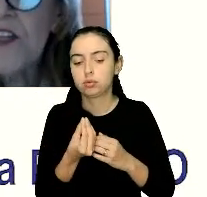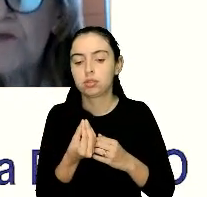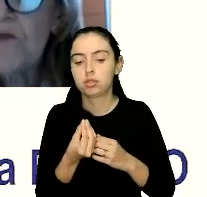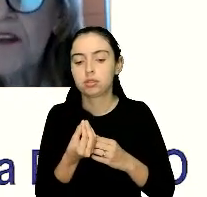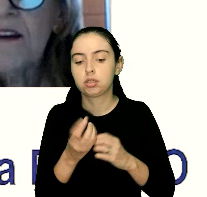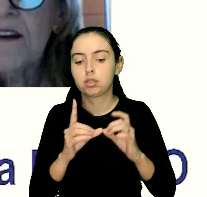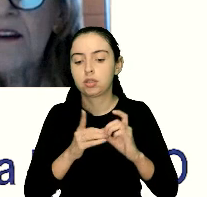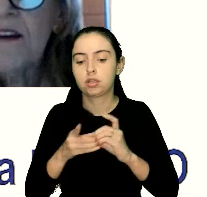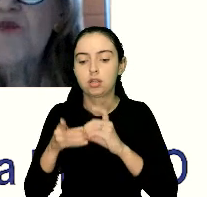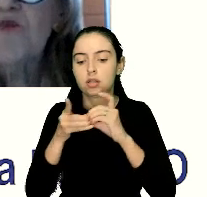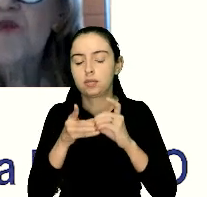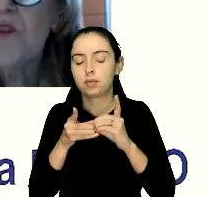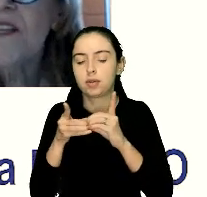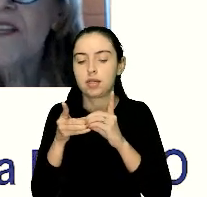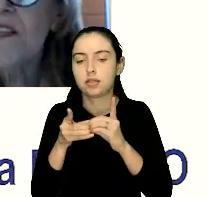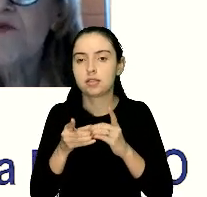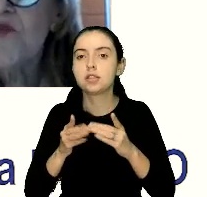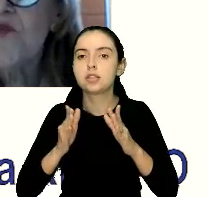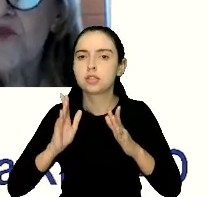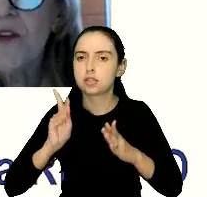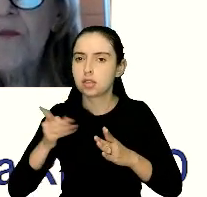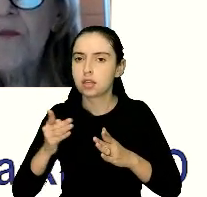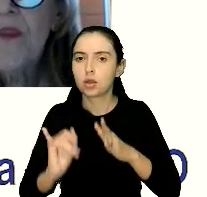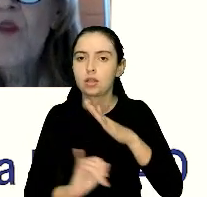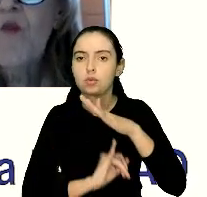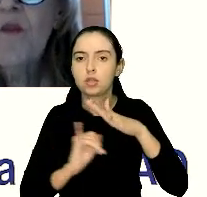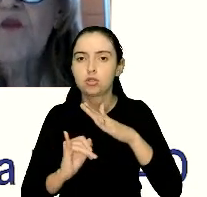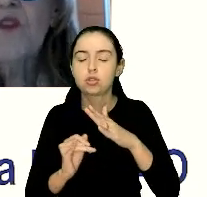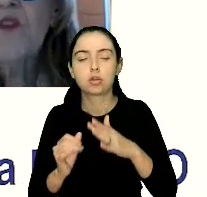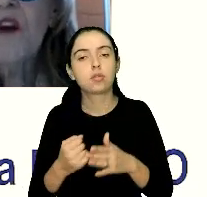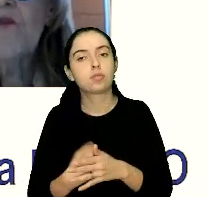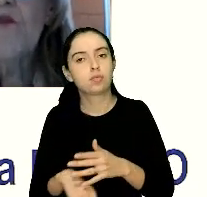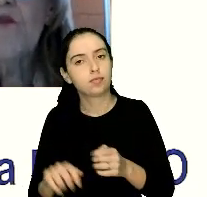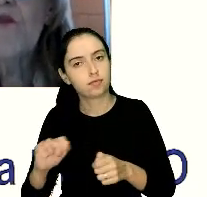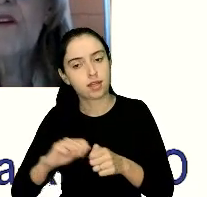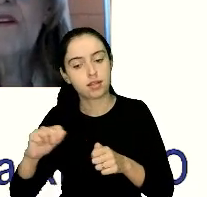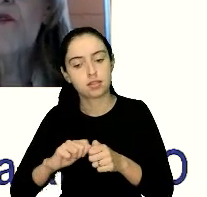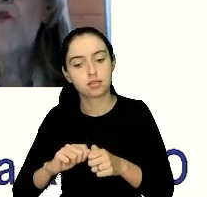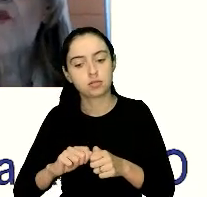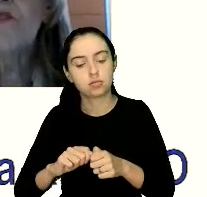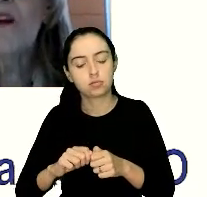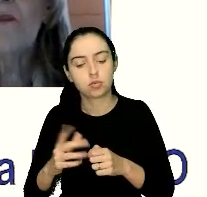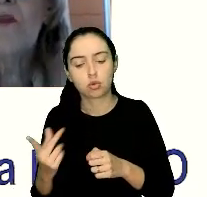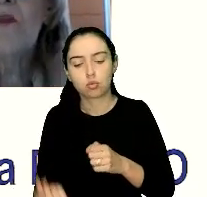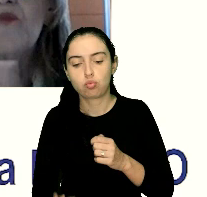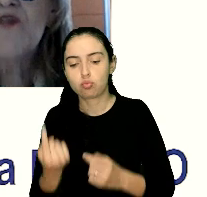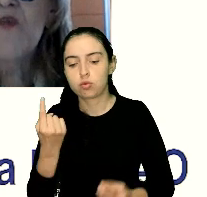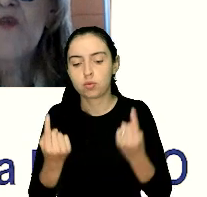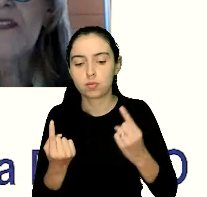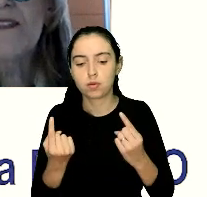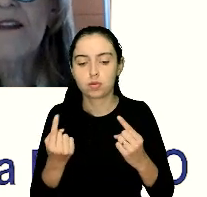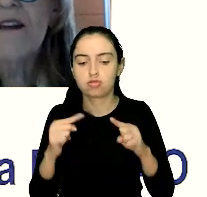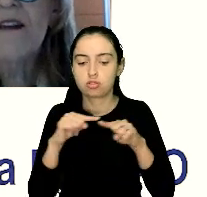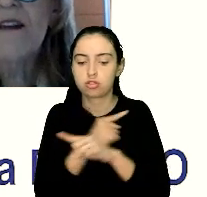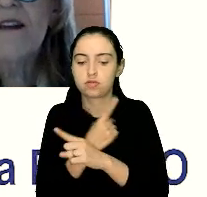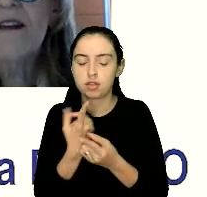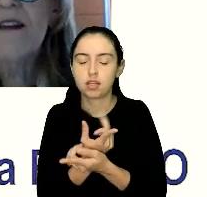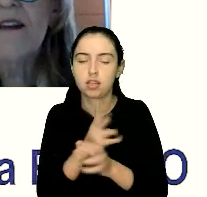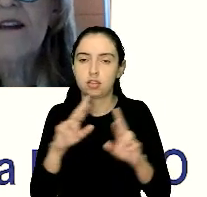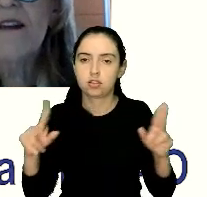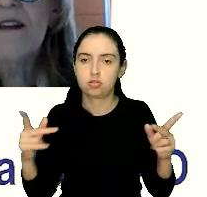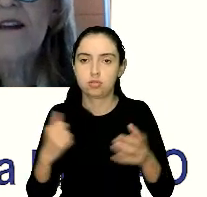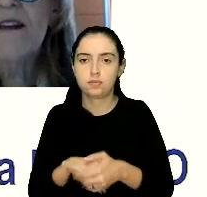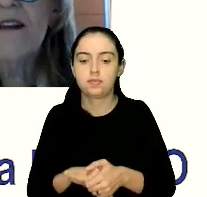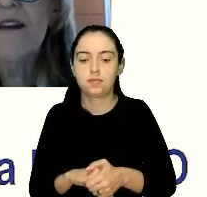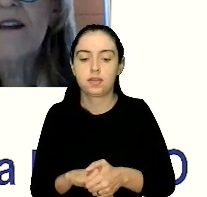tem resistido, né? As instituições ainda funcionam, umas como contrapontos das outras, né?